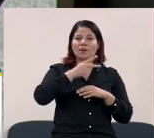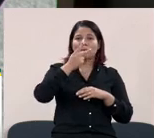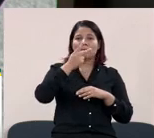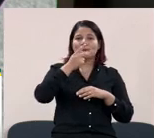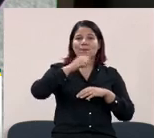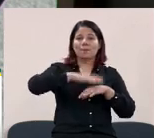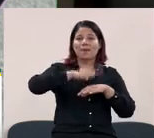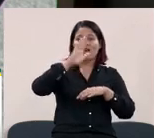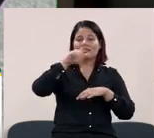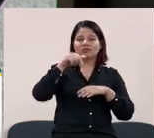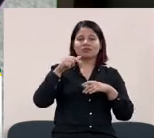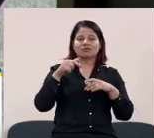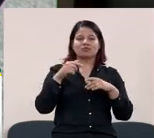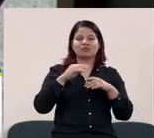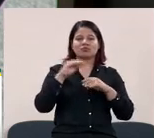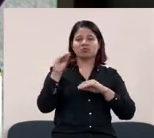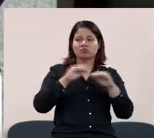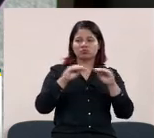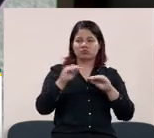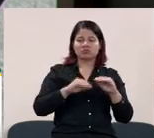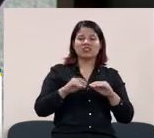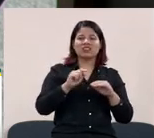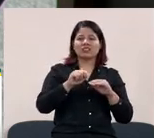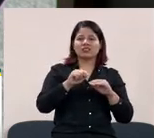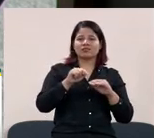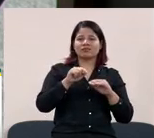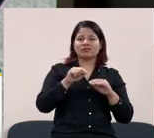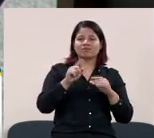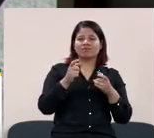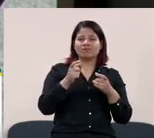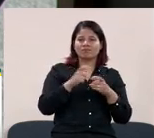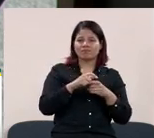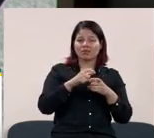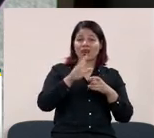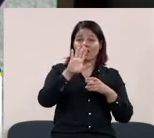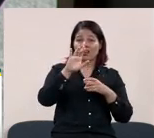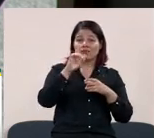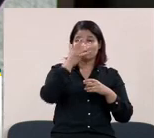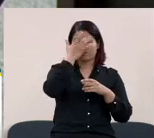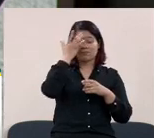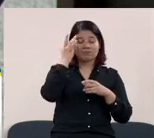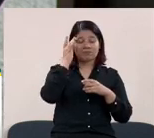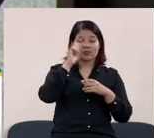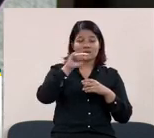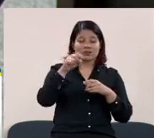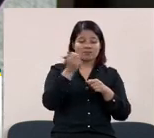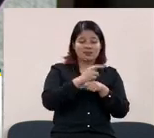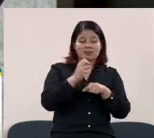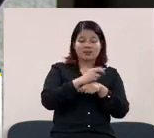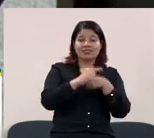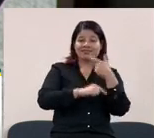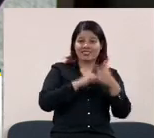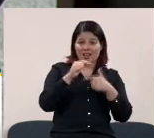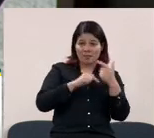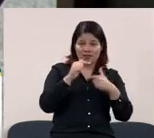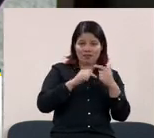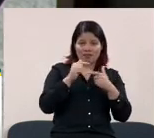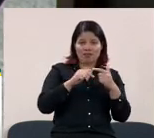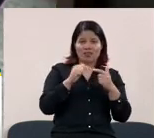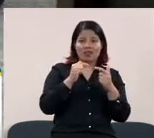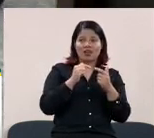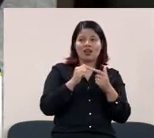de desocupação negativa. Ou seja, aumentou a quantidade de pessoas empregadas. Impressionante,